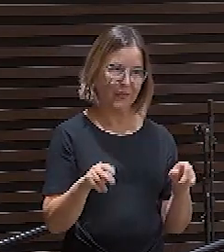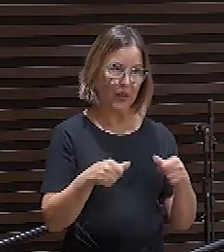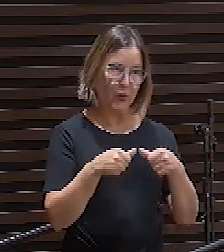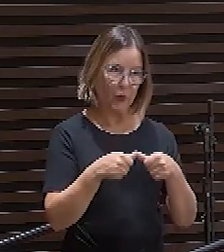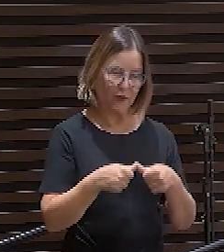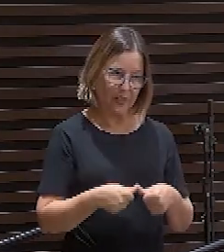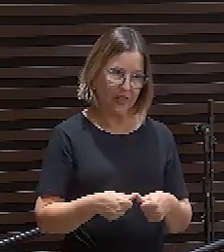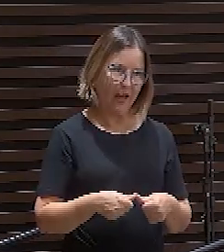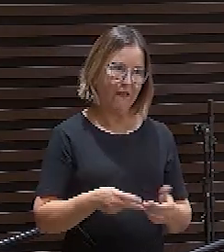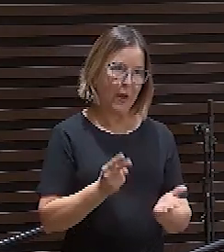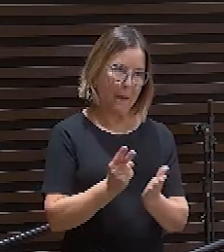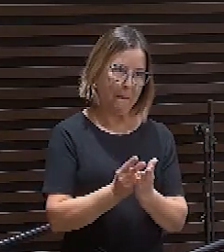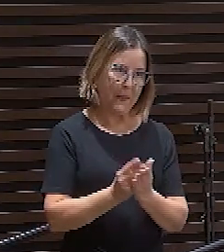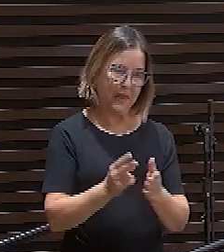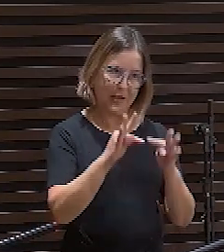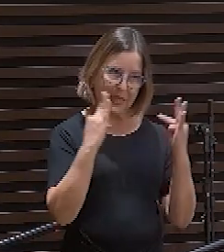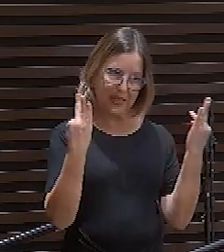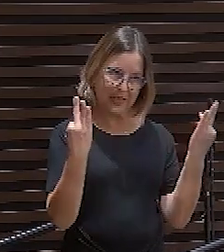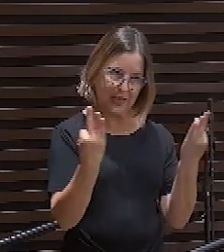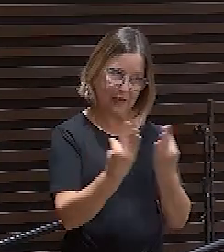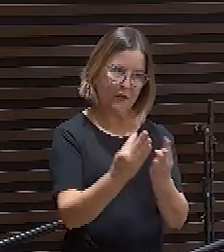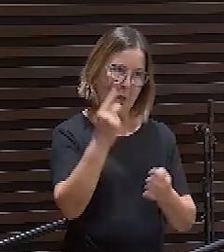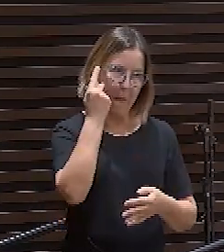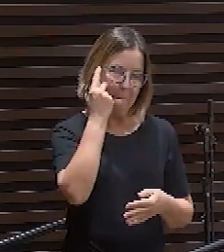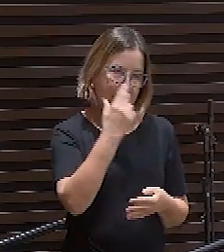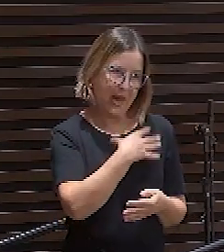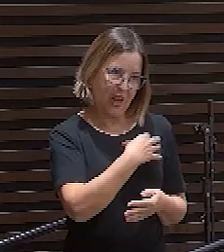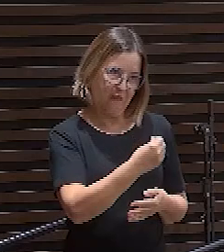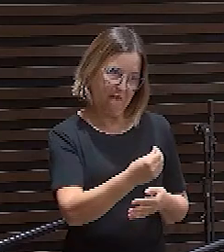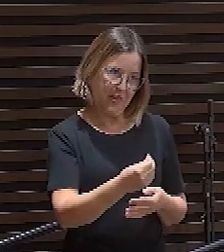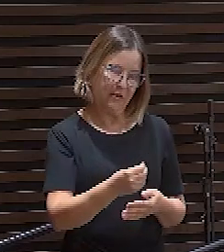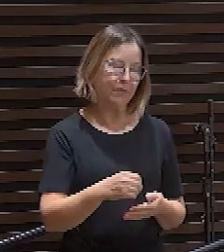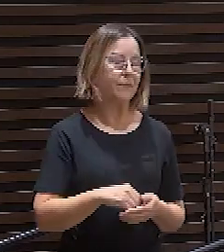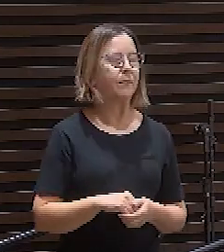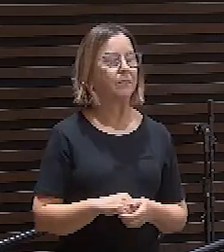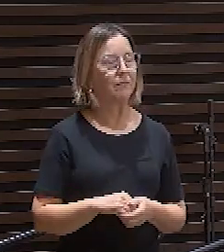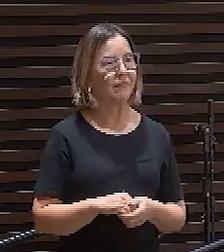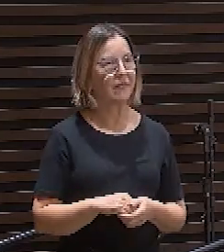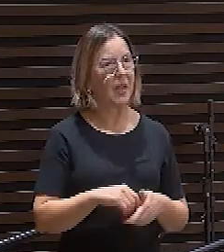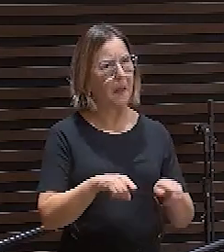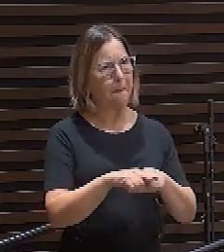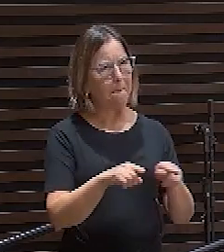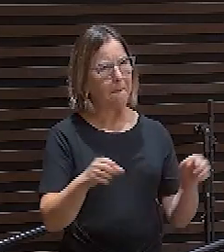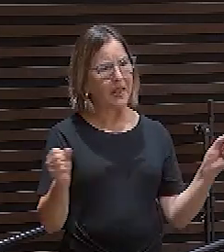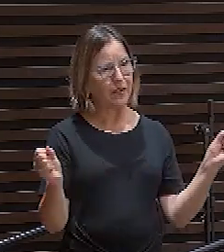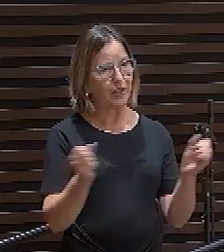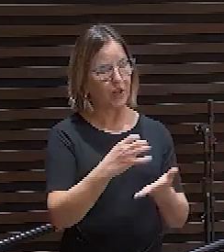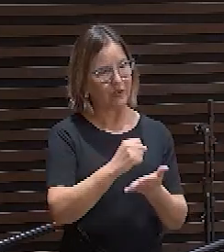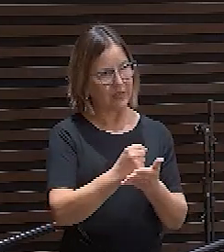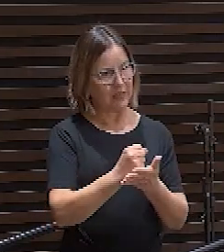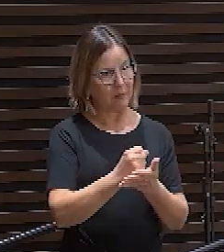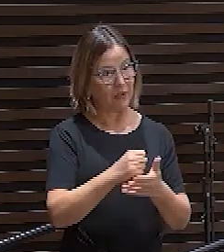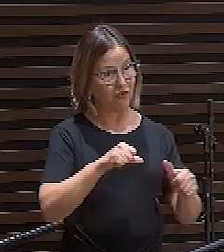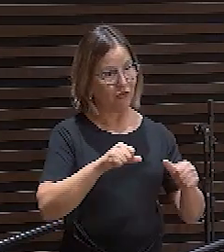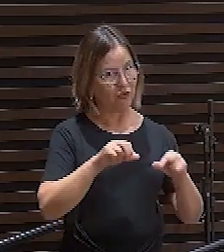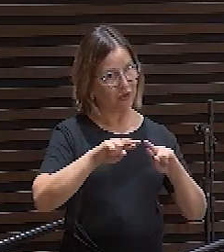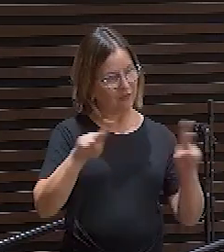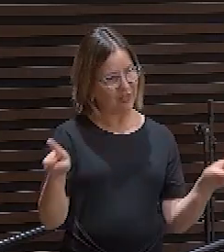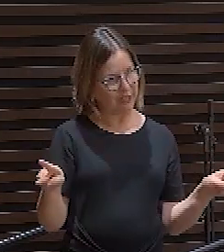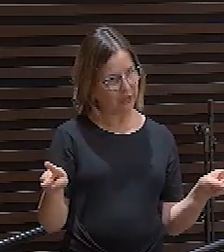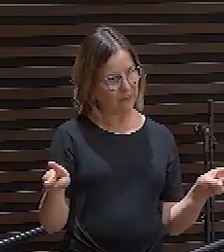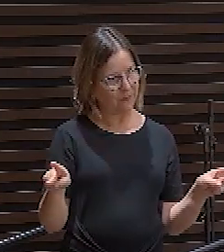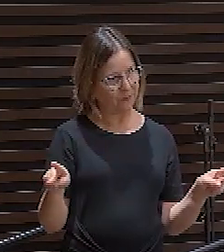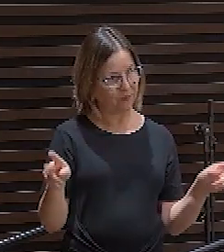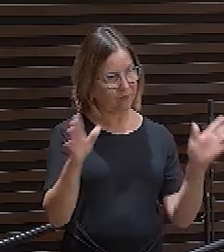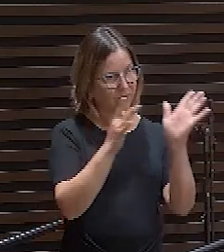tivesse um meio de sustento e sobrevivência. Porém, no Novo Testamento, a coisa mudou. Jesus não fala